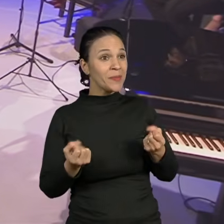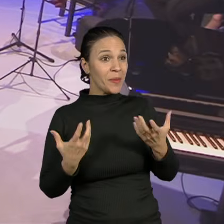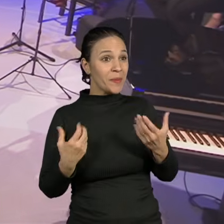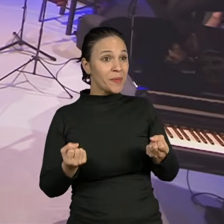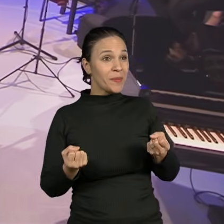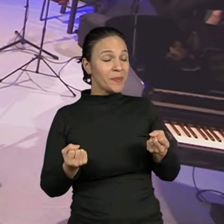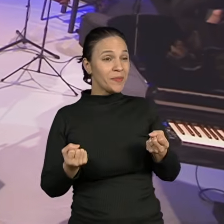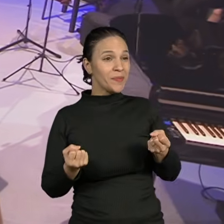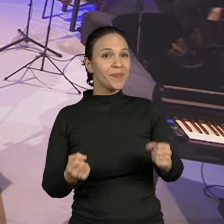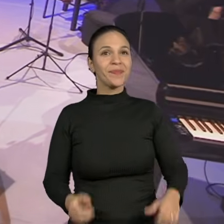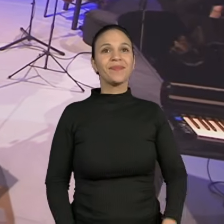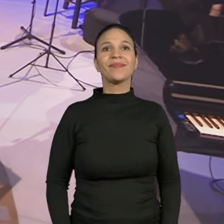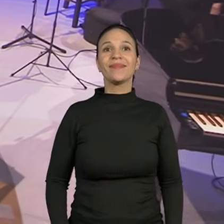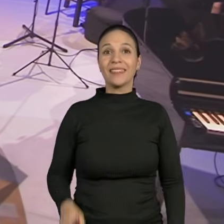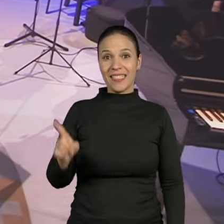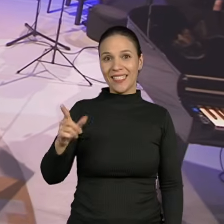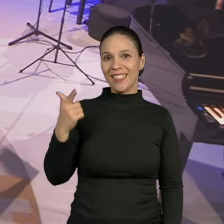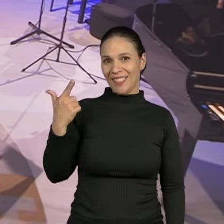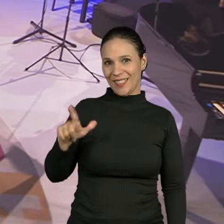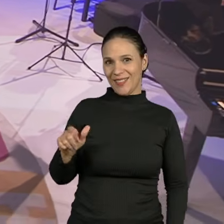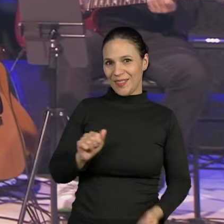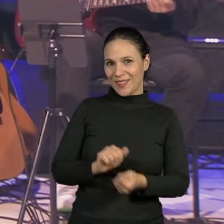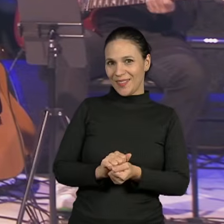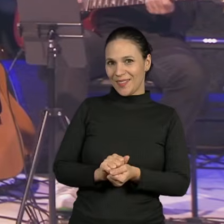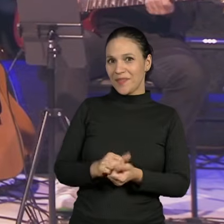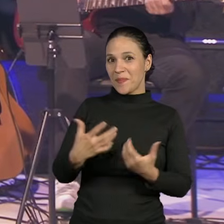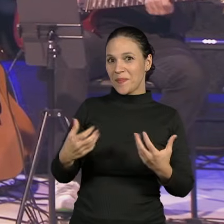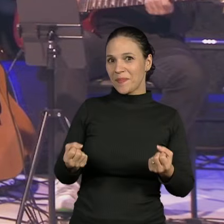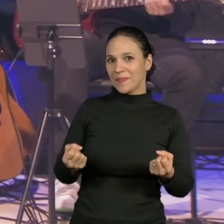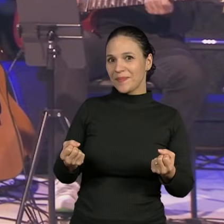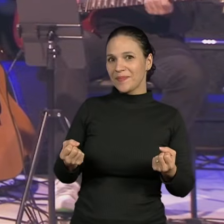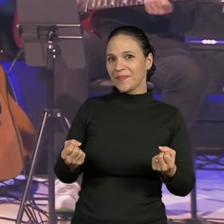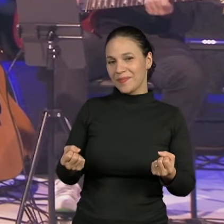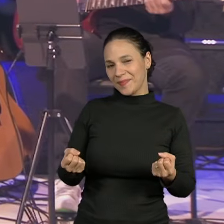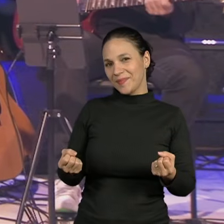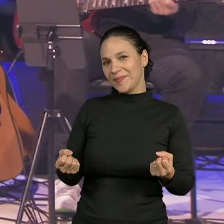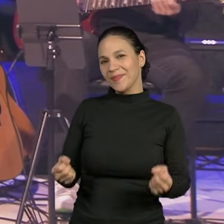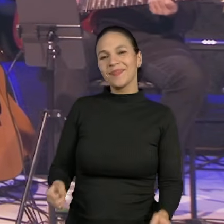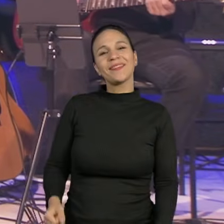lá? Vamos cantar? O Chapes cantando com a gente também?